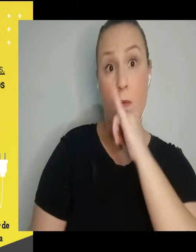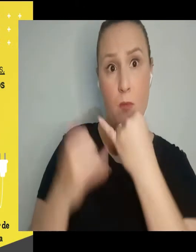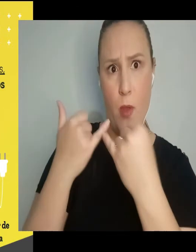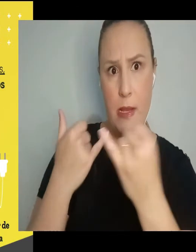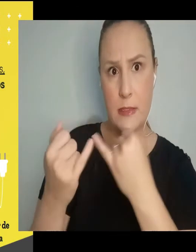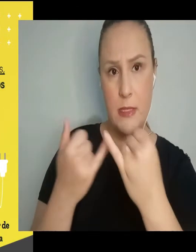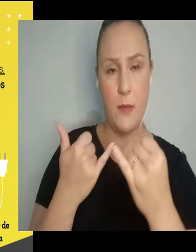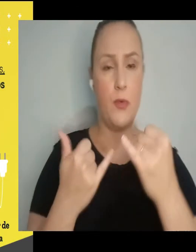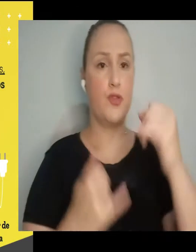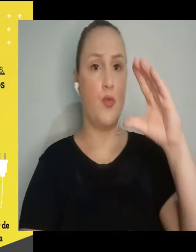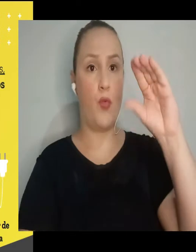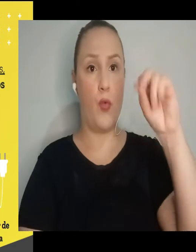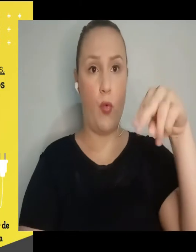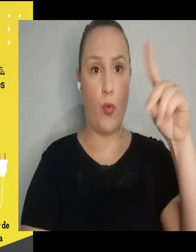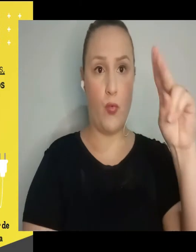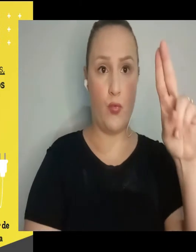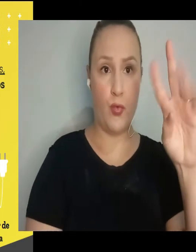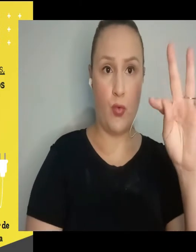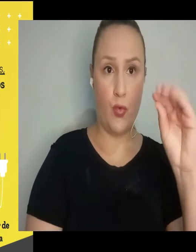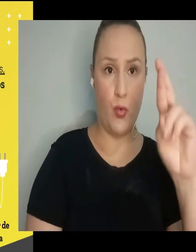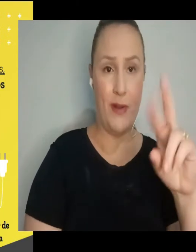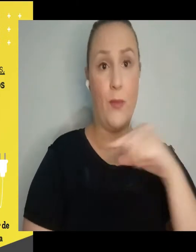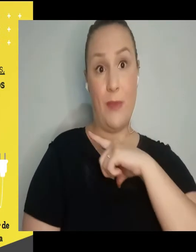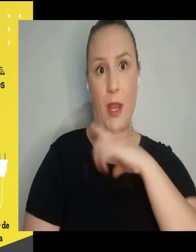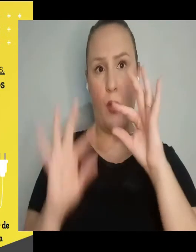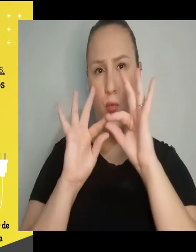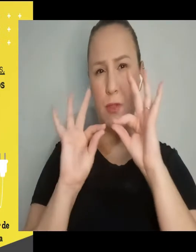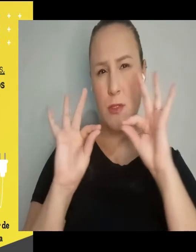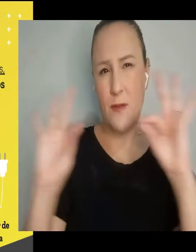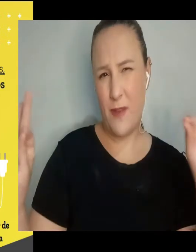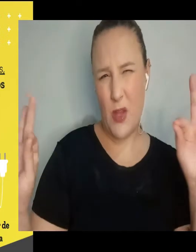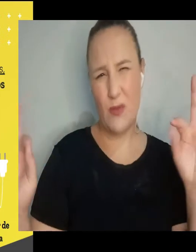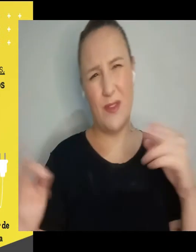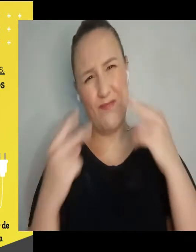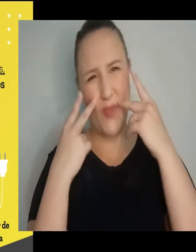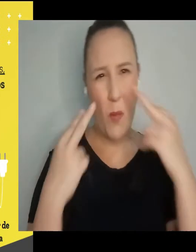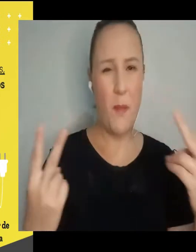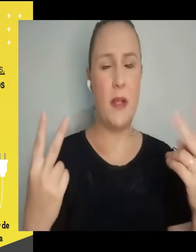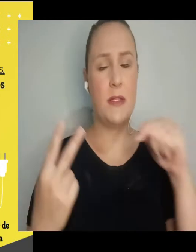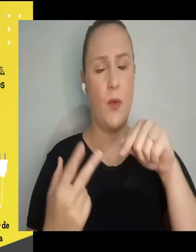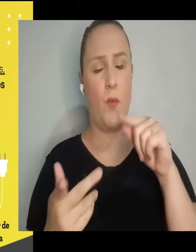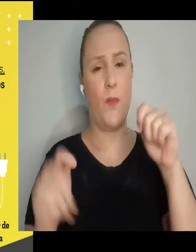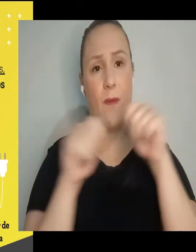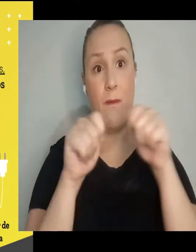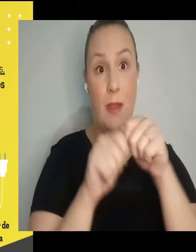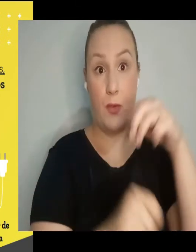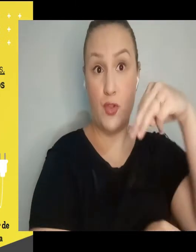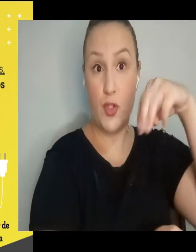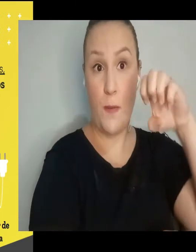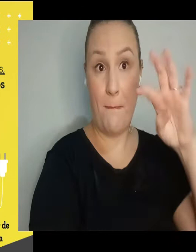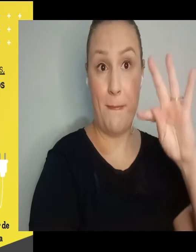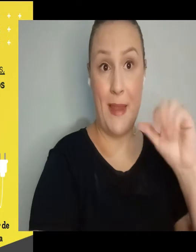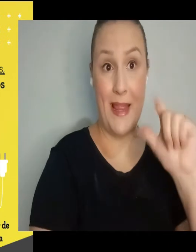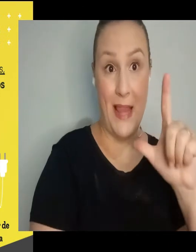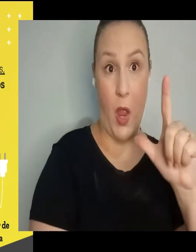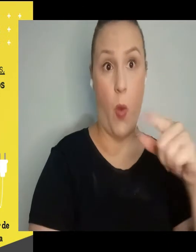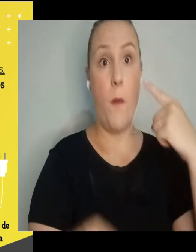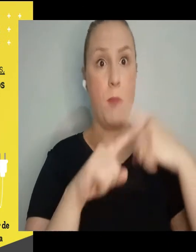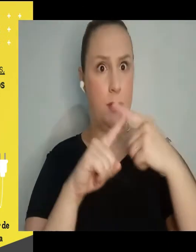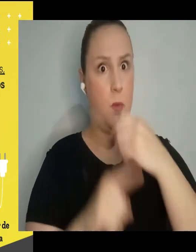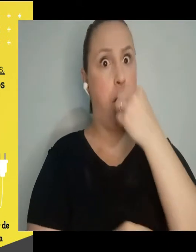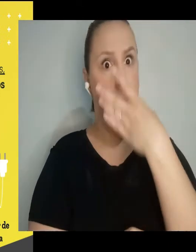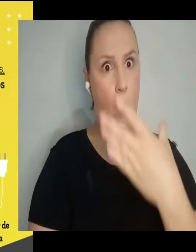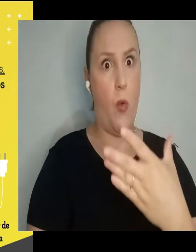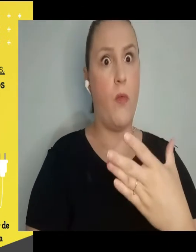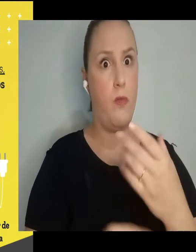pilha, então. A gente também tem aqui um exemplo de um condutor de energia, então os fios, que geralmente